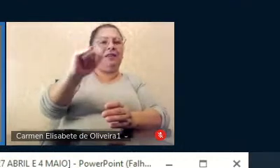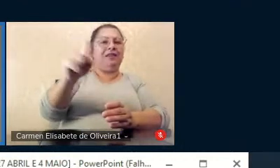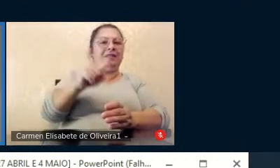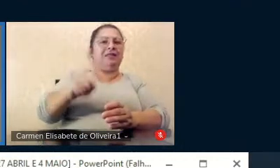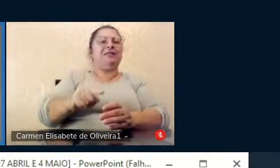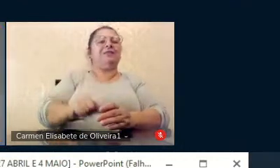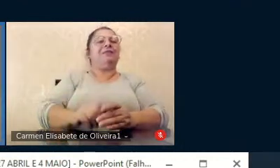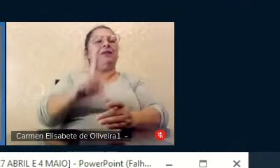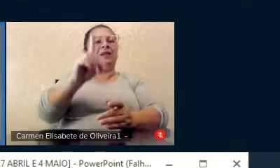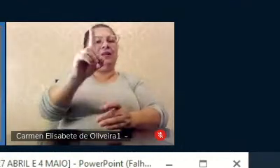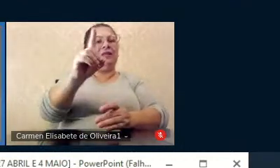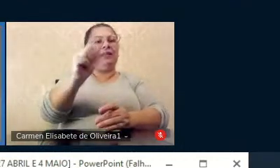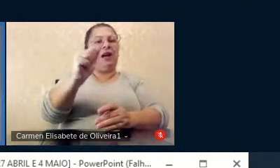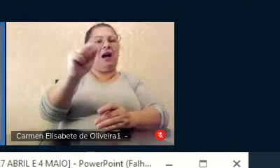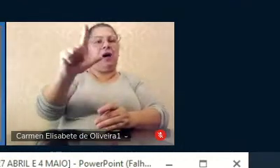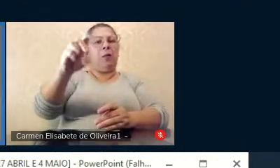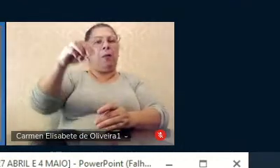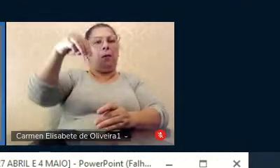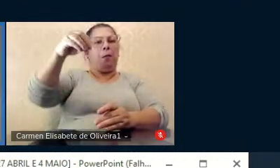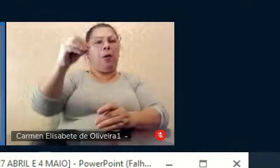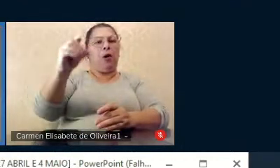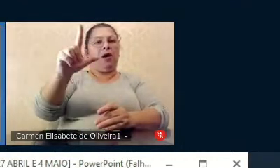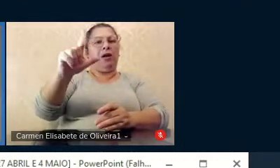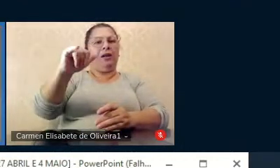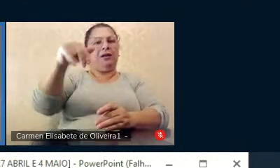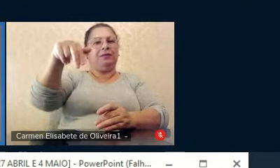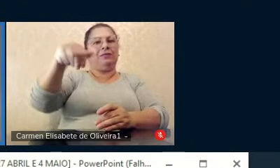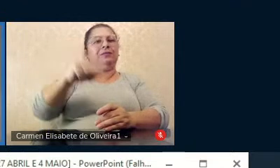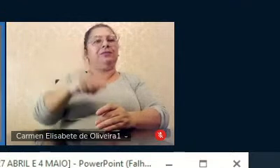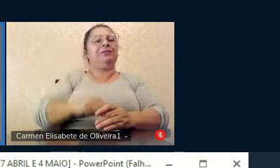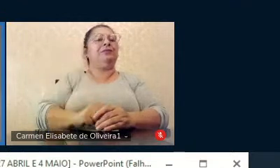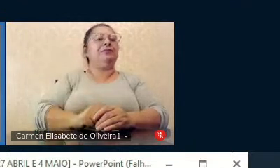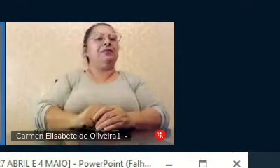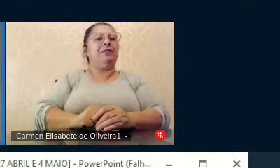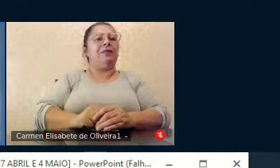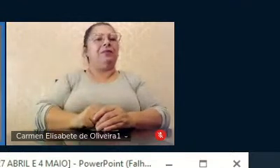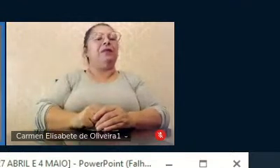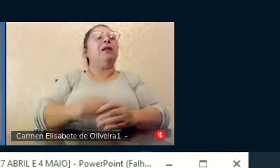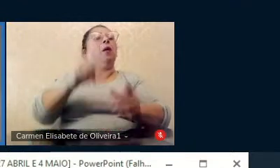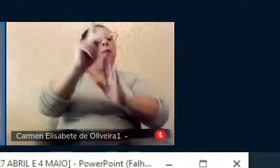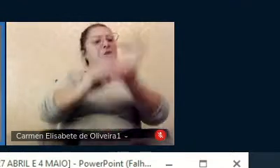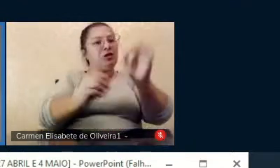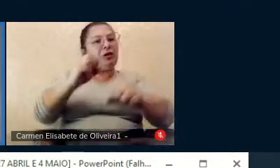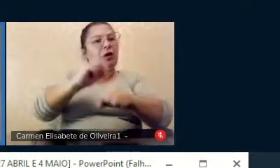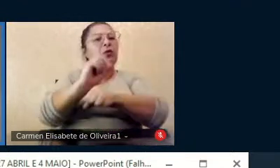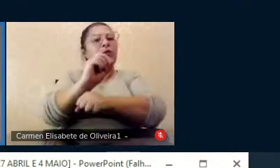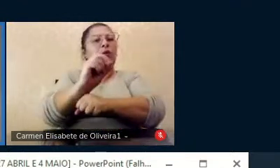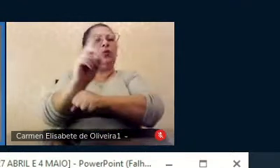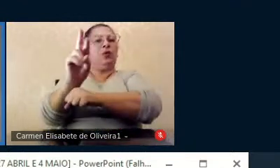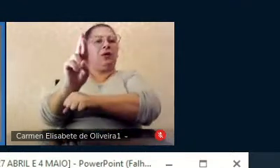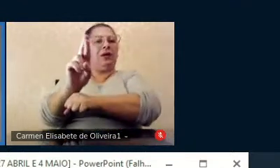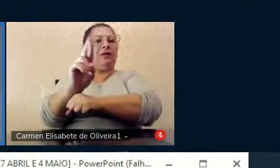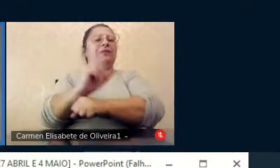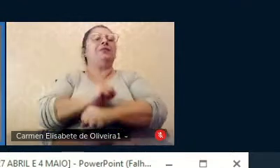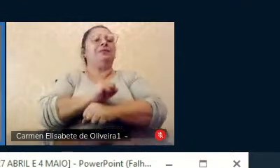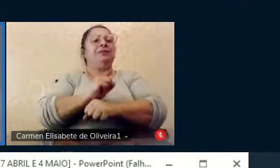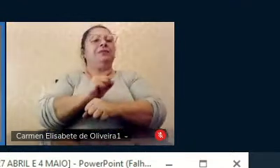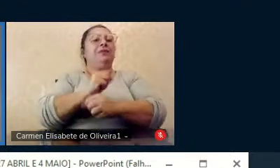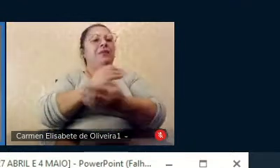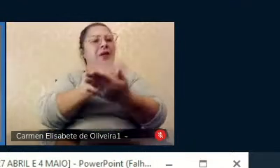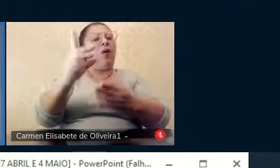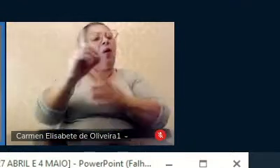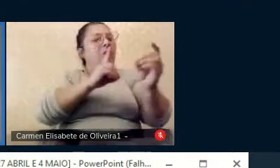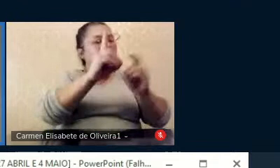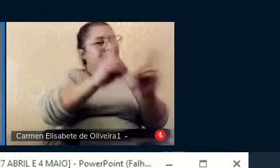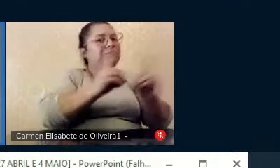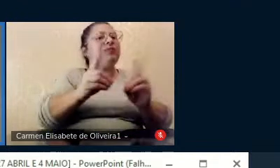palavrinha. E ela é minha co-orientadora também no meu projeto de doutorado, então a professora Lourdes é minha orientadora e a